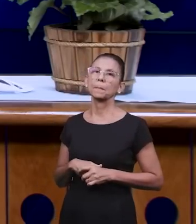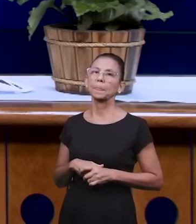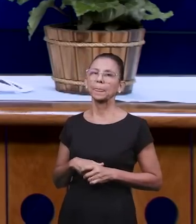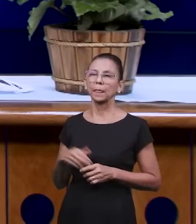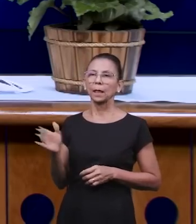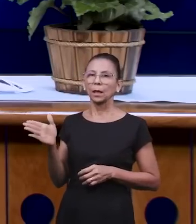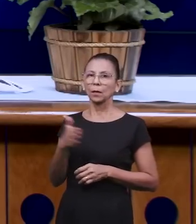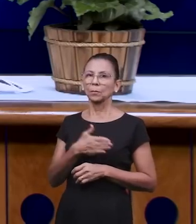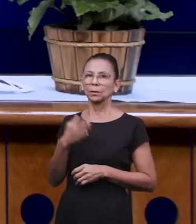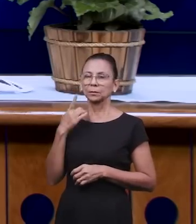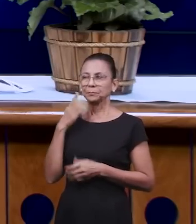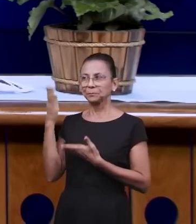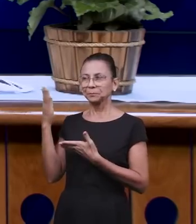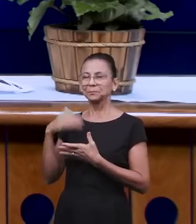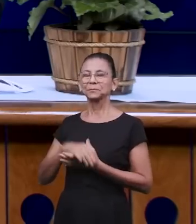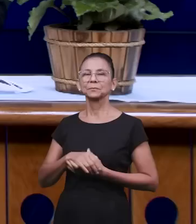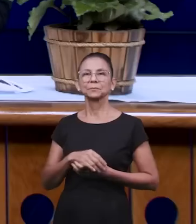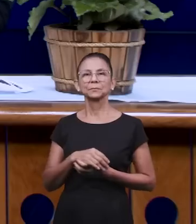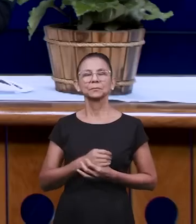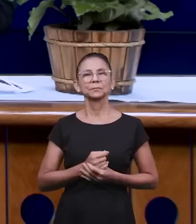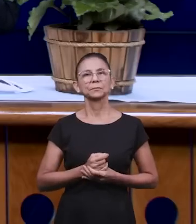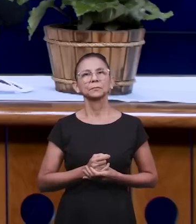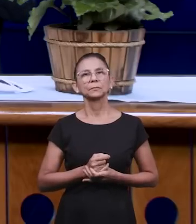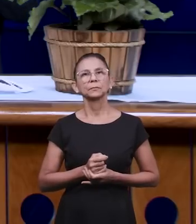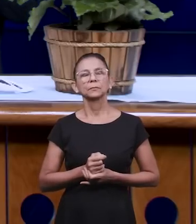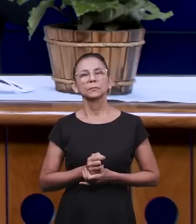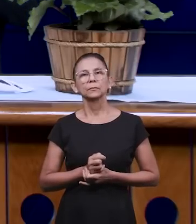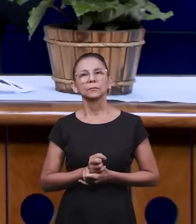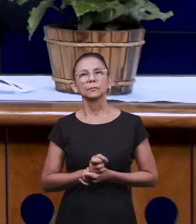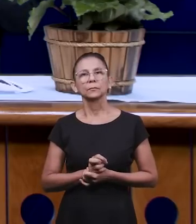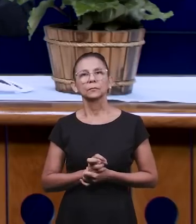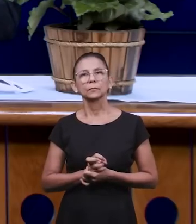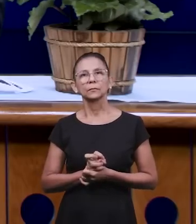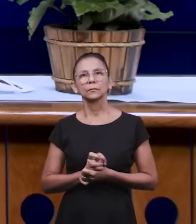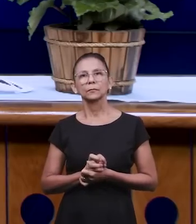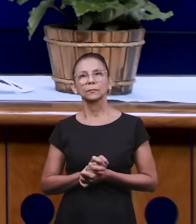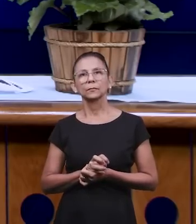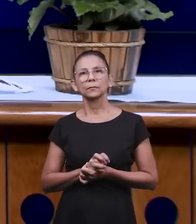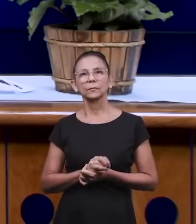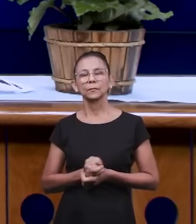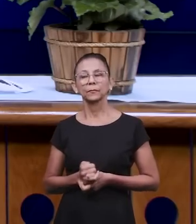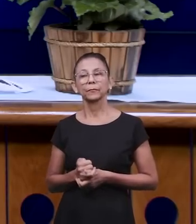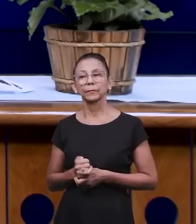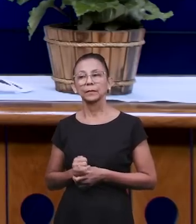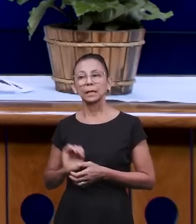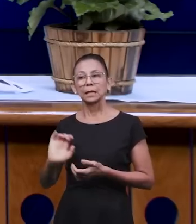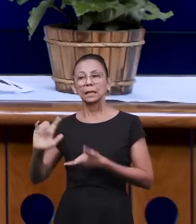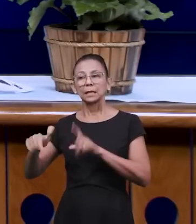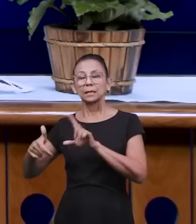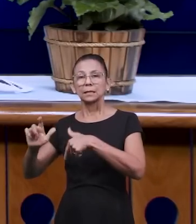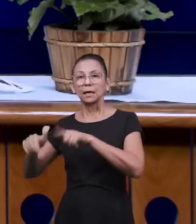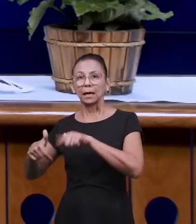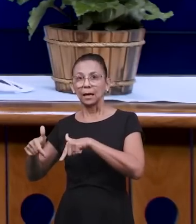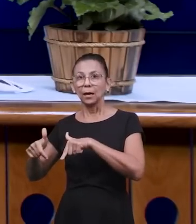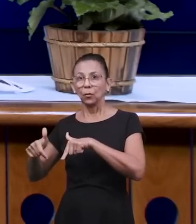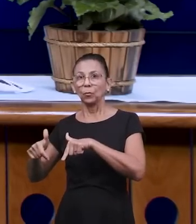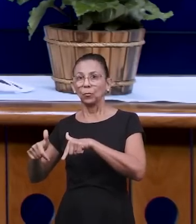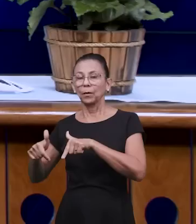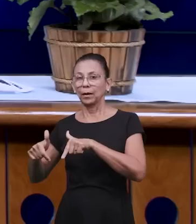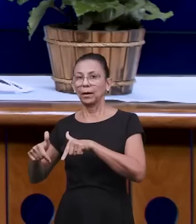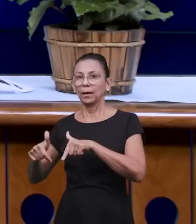e brotam folhas, sabeis que está próximo o verão. Lá em Israel eles sabem. Igualmente, quando virdes estas